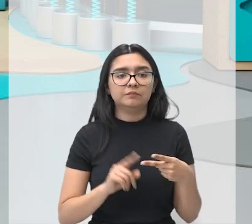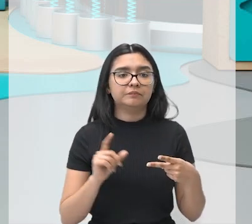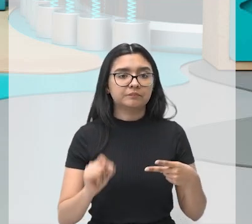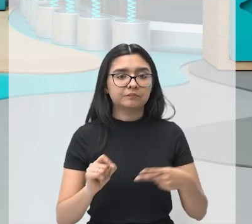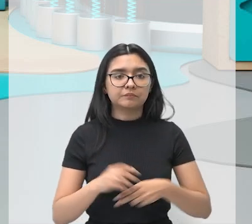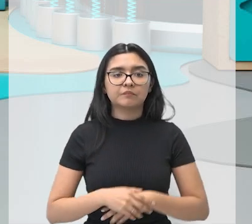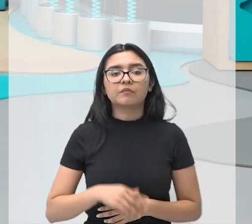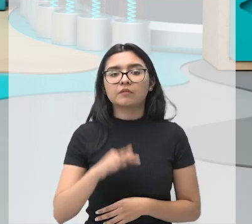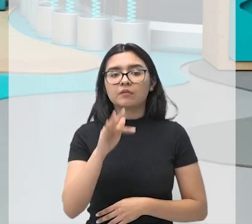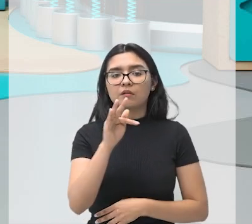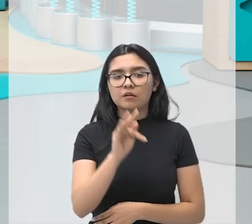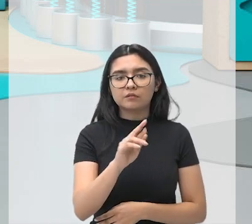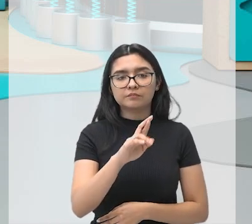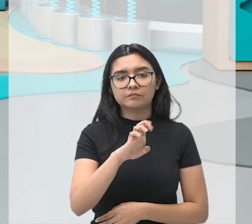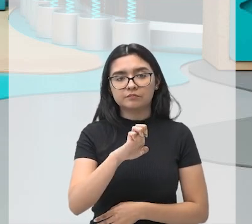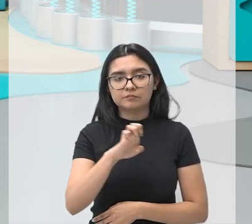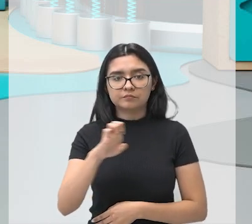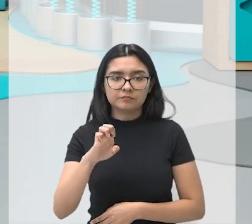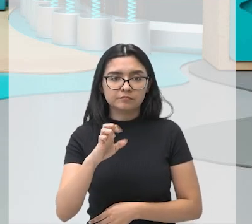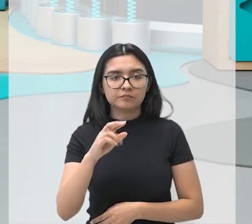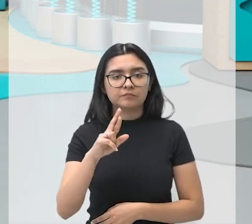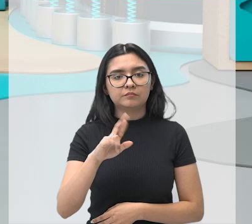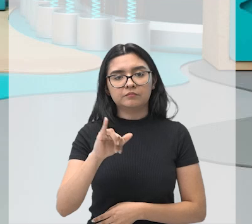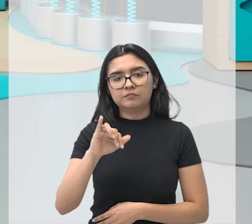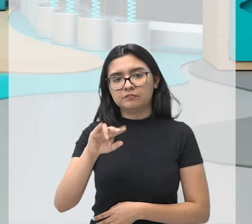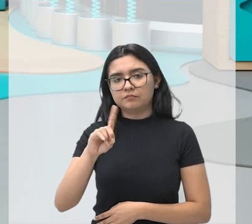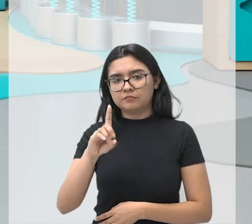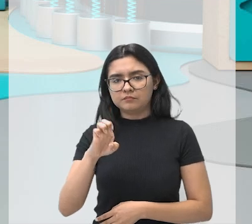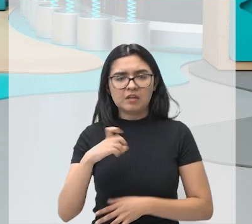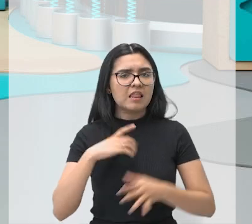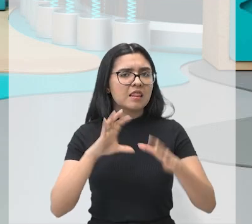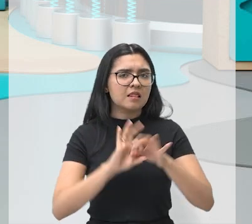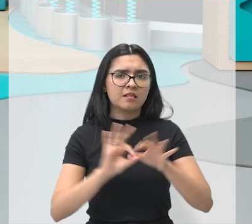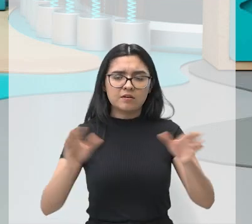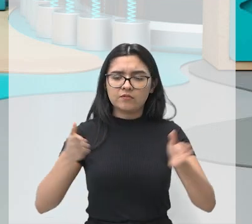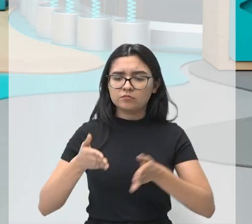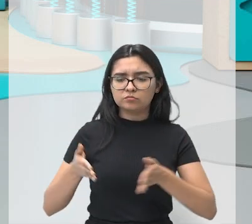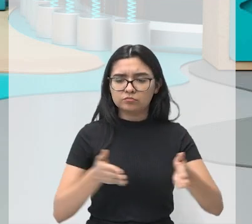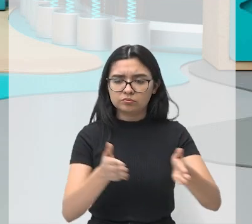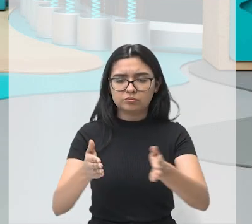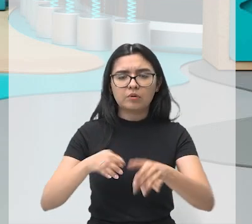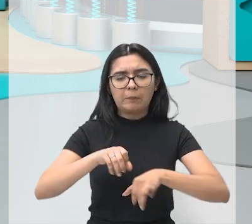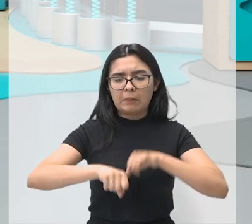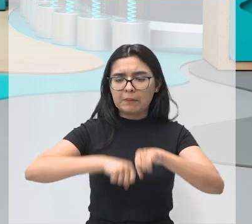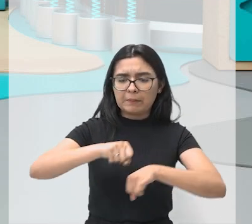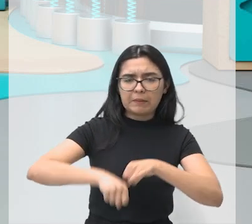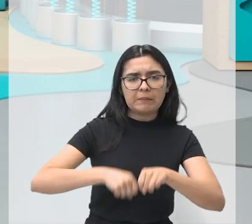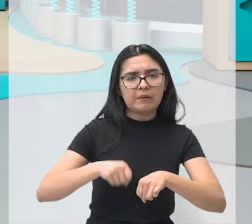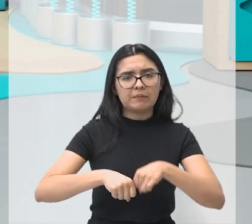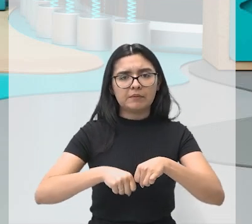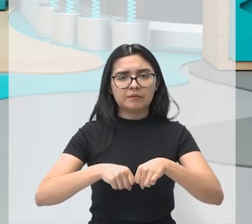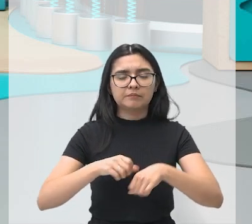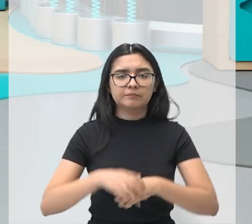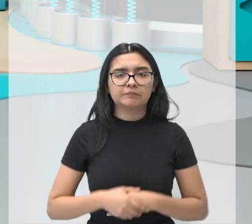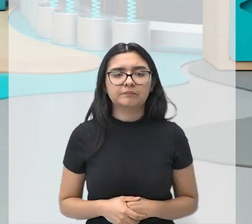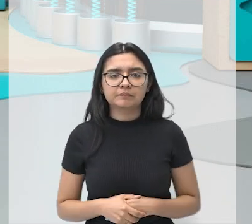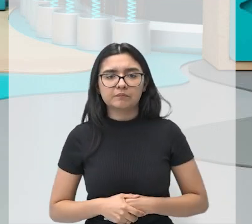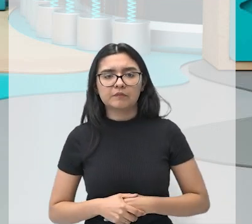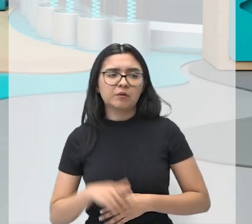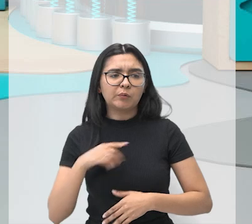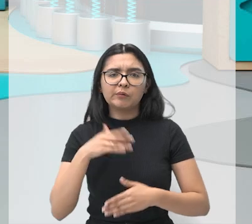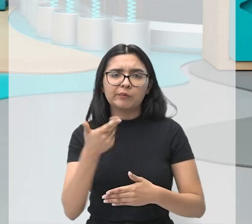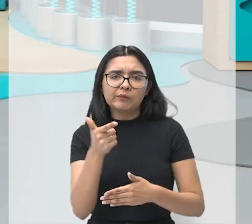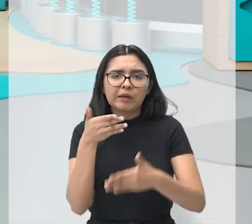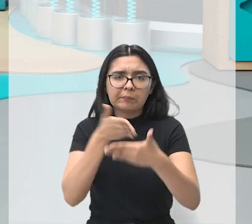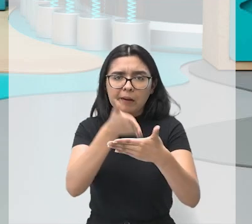que é uma corrida mais livre, mais solta, seguindo a trilha, mas sem muito detalhe para o percurso. E a